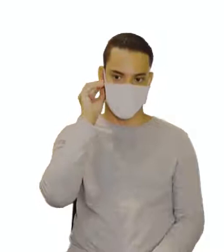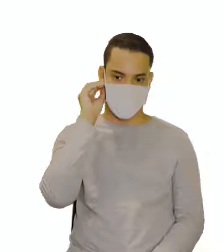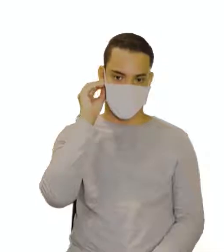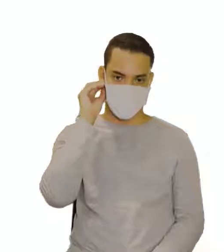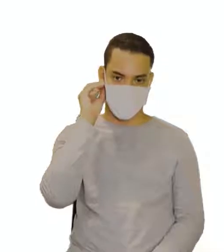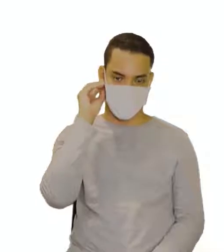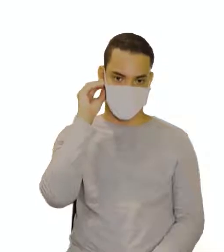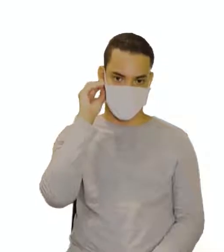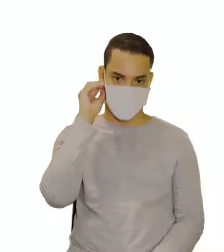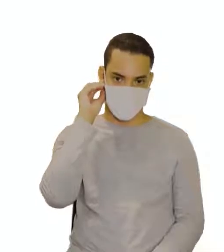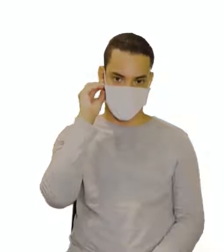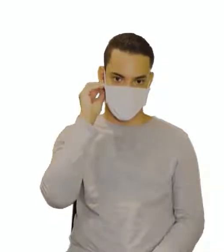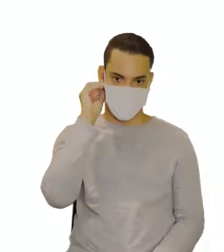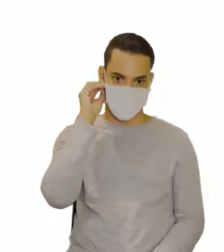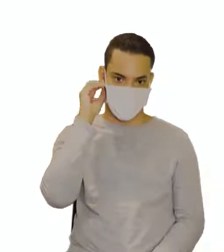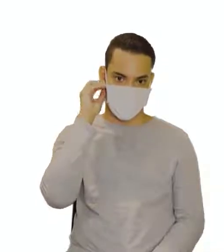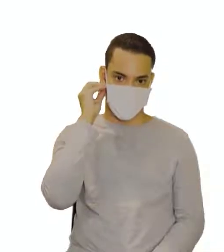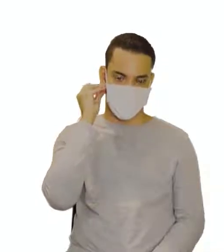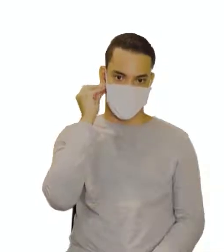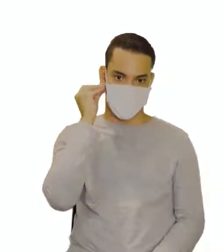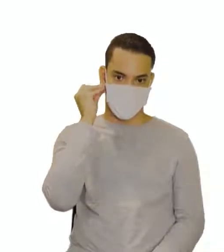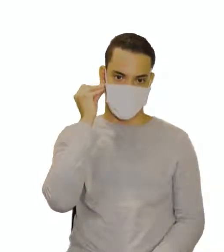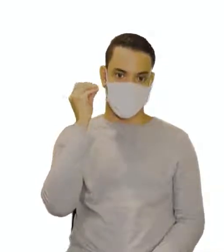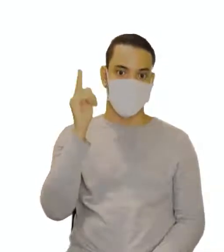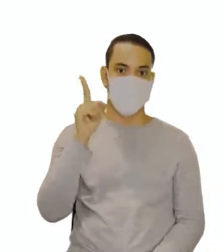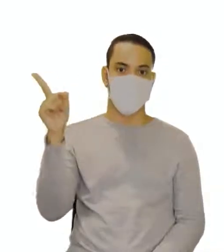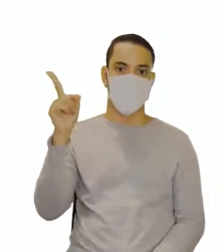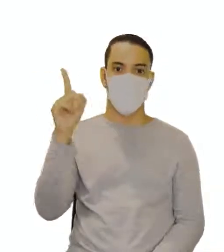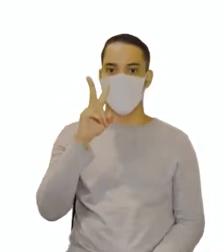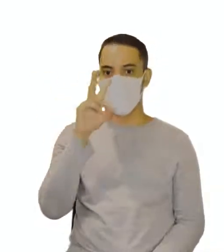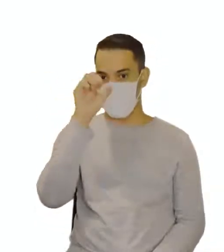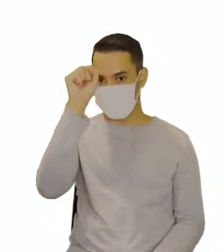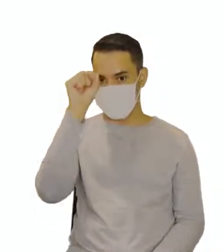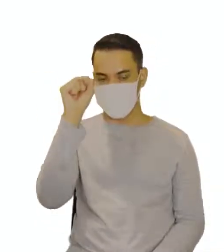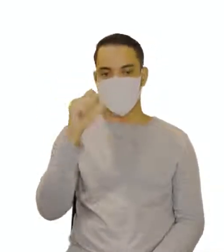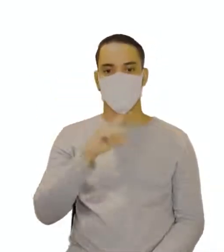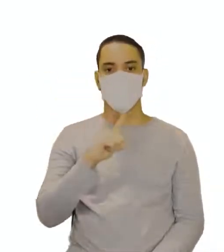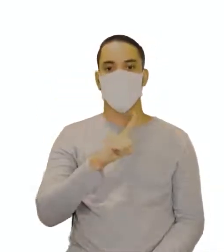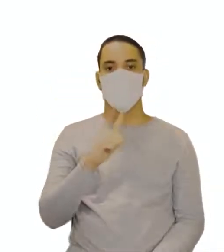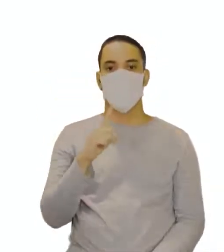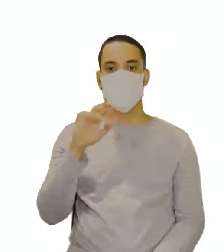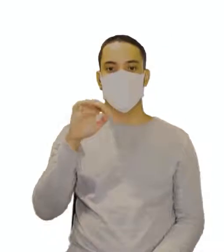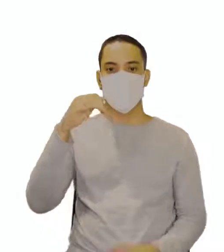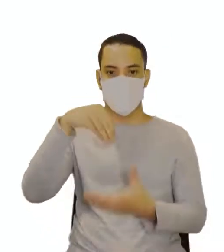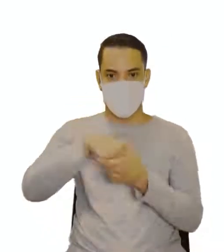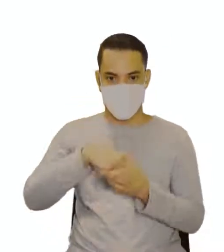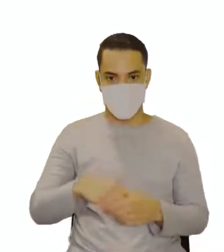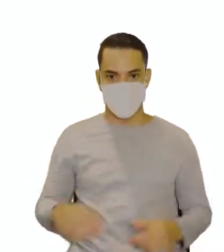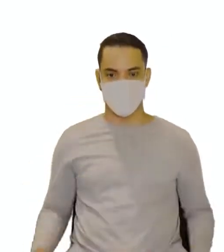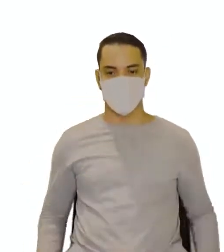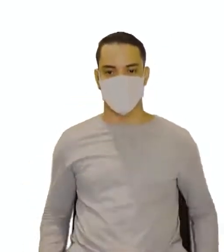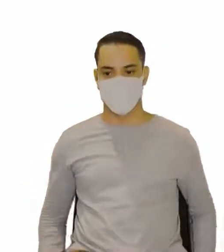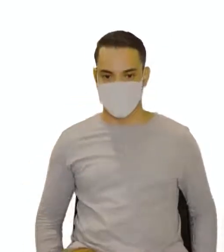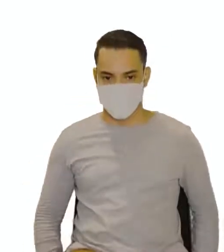a força eletromotriz, tá aqui a resistência interna, nós temos aqui, ó,